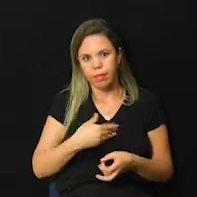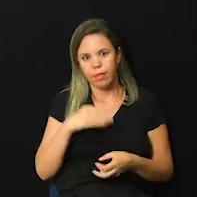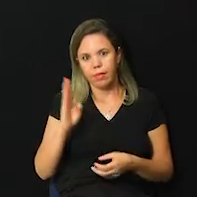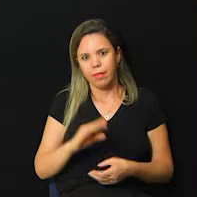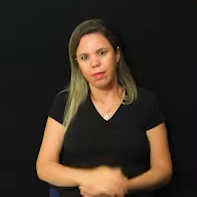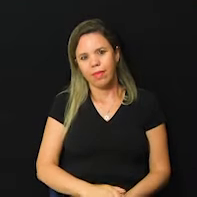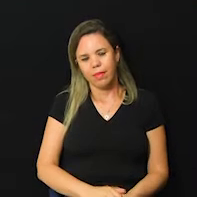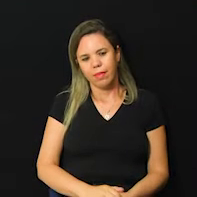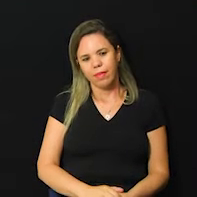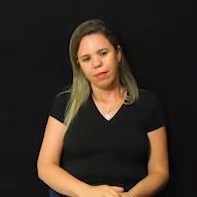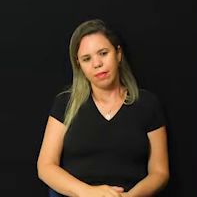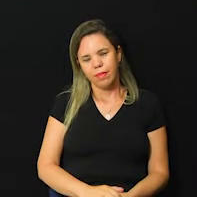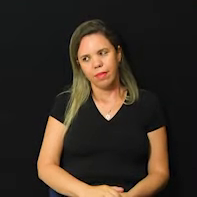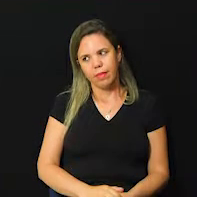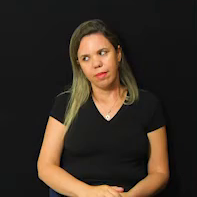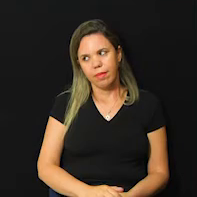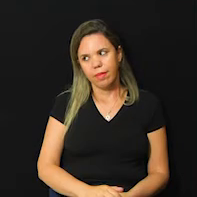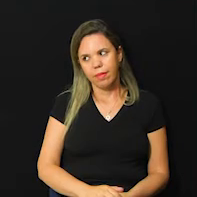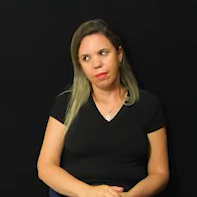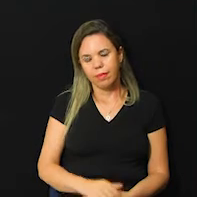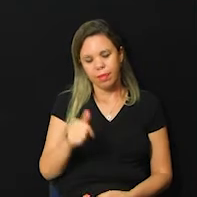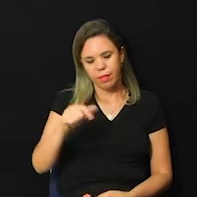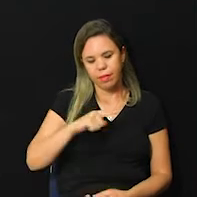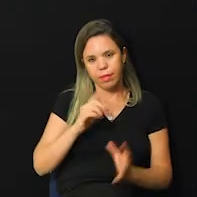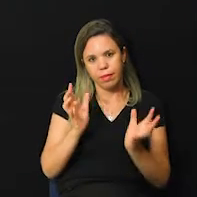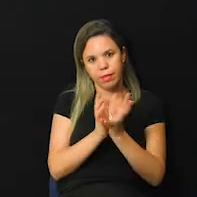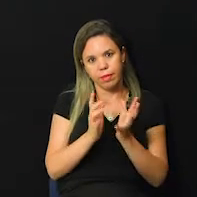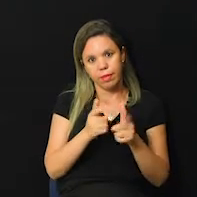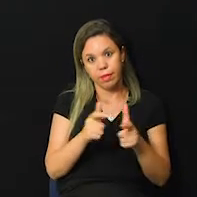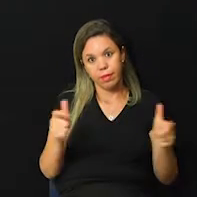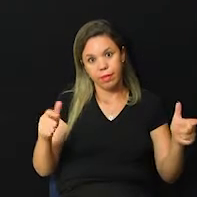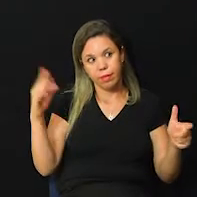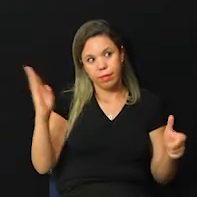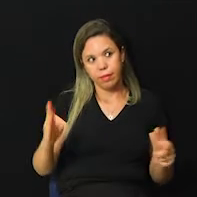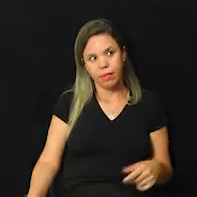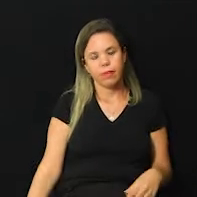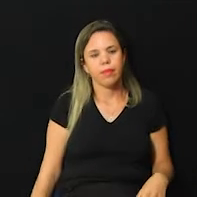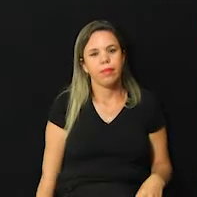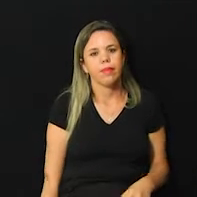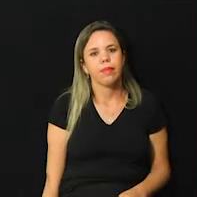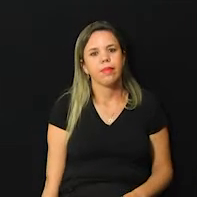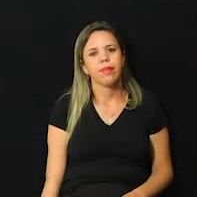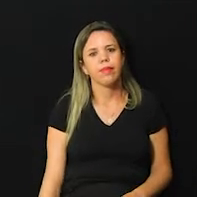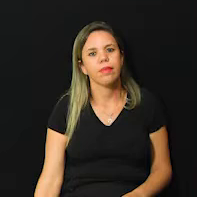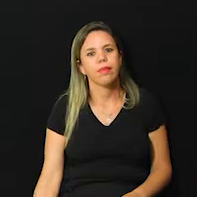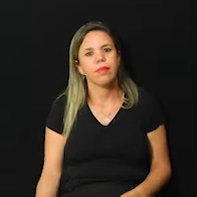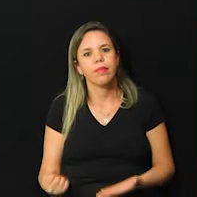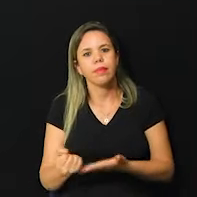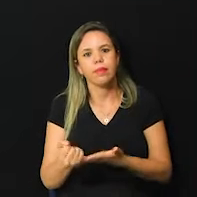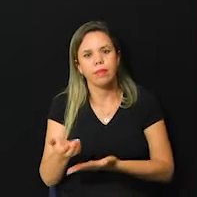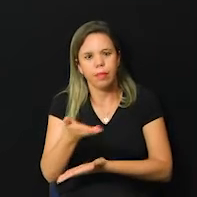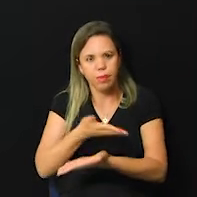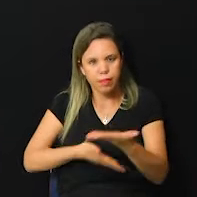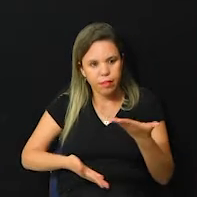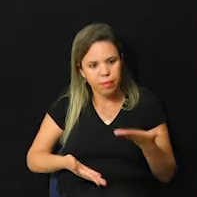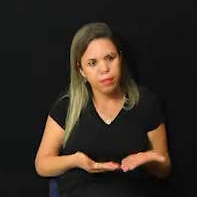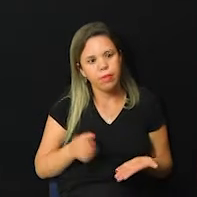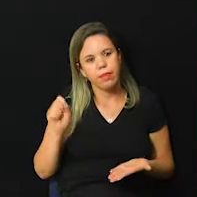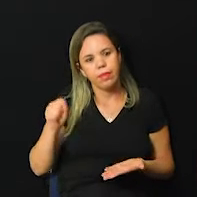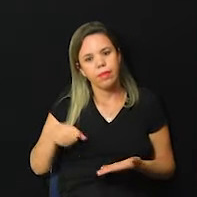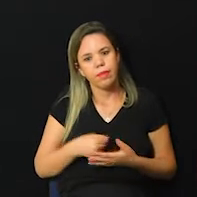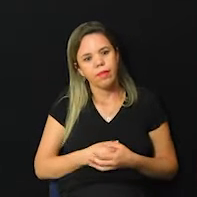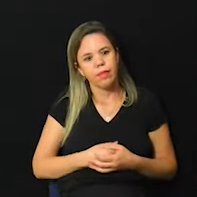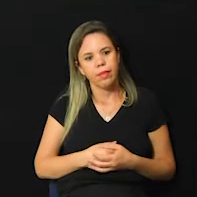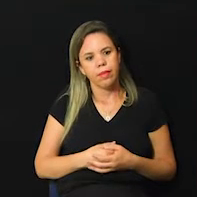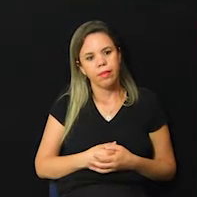que só tem a melhores maneiras Então aqui tem uma comunidade muito grande de brasileiro amor então vocês se ajudam também sim